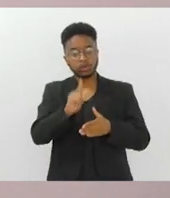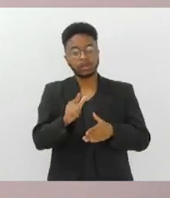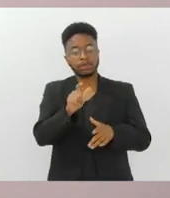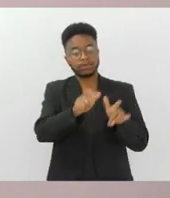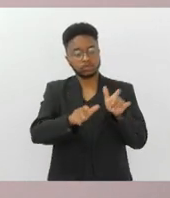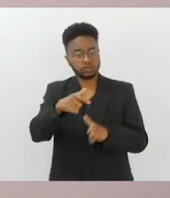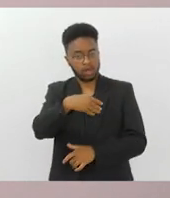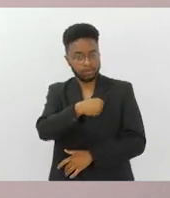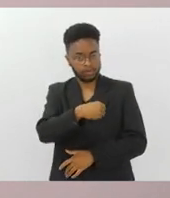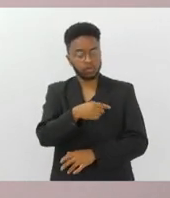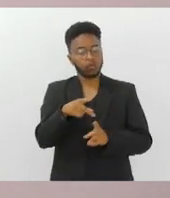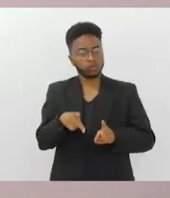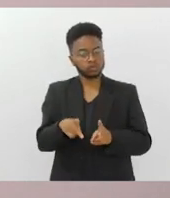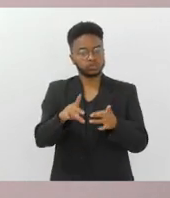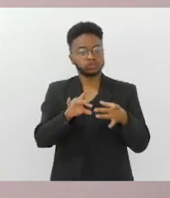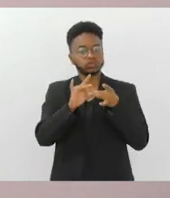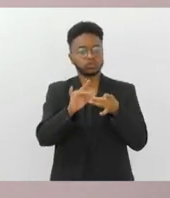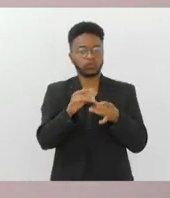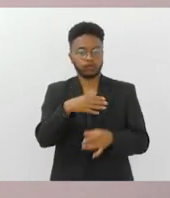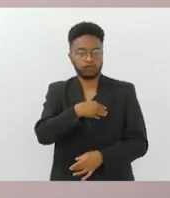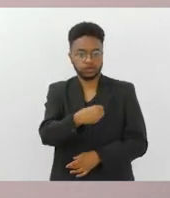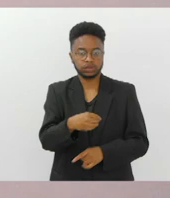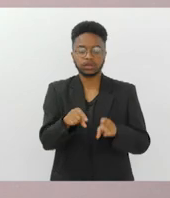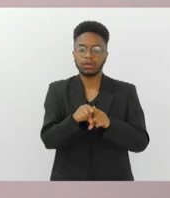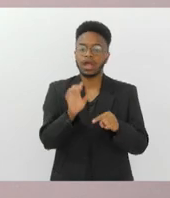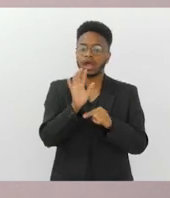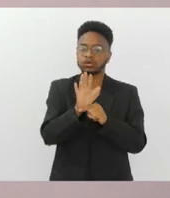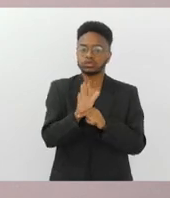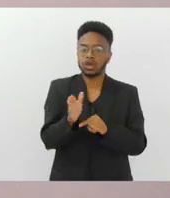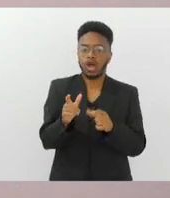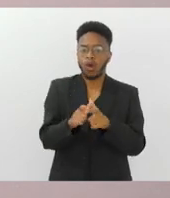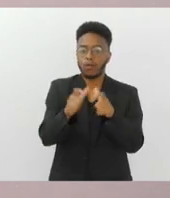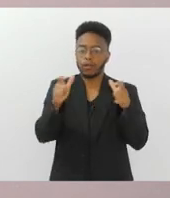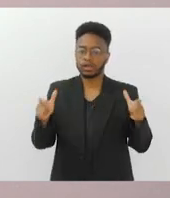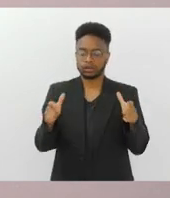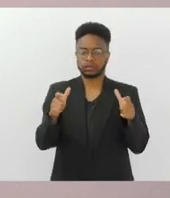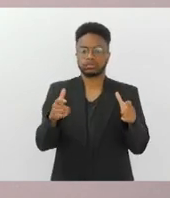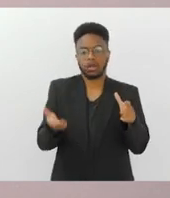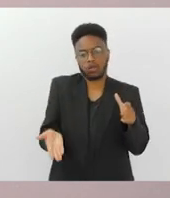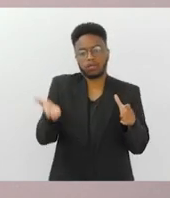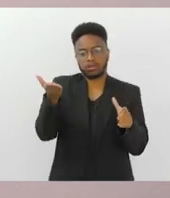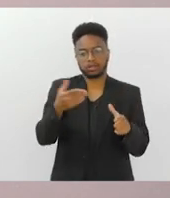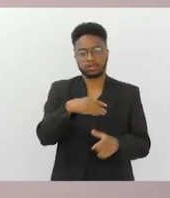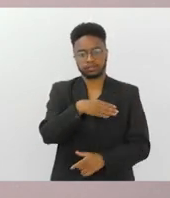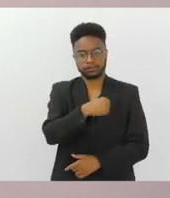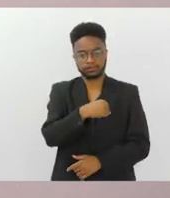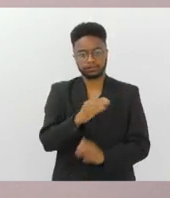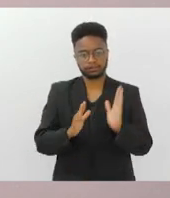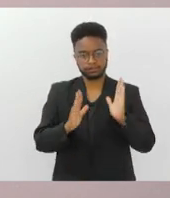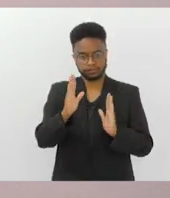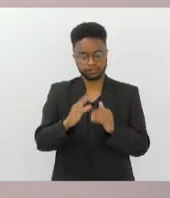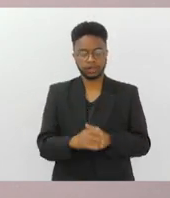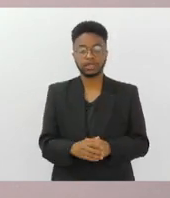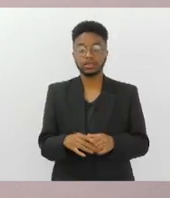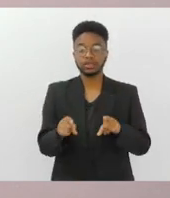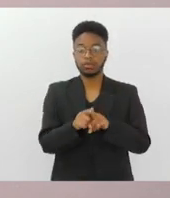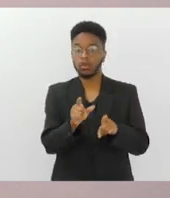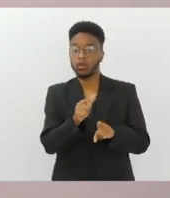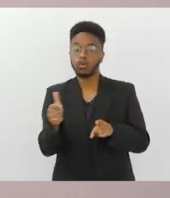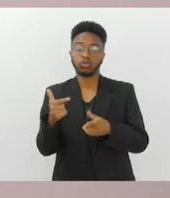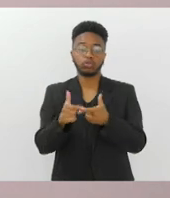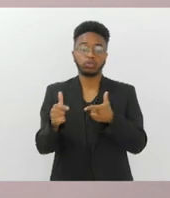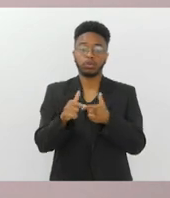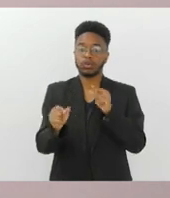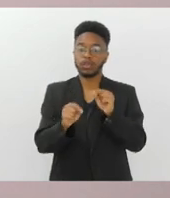seus filhos, e isso contribui positivamente para o aumento da amamentação. Outro problema que a gente encontra é